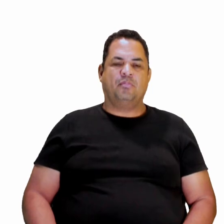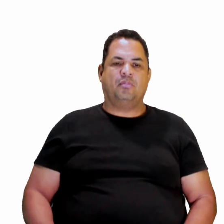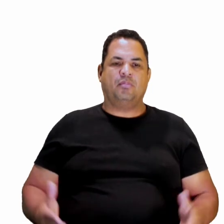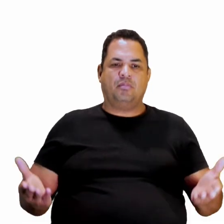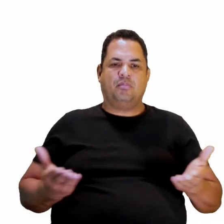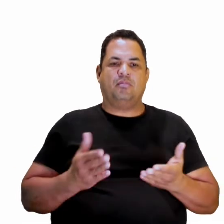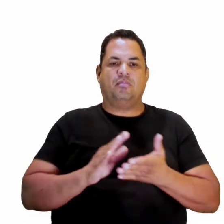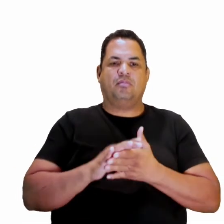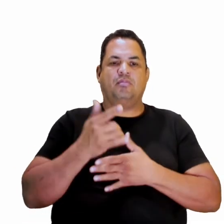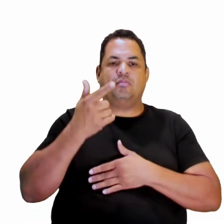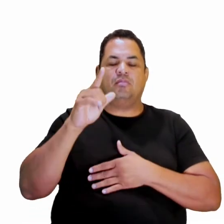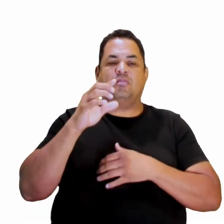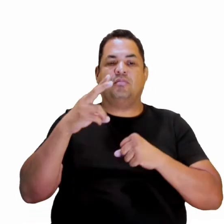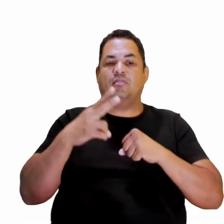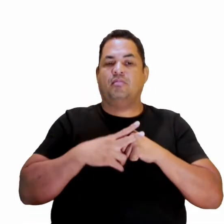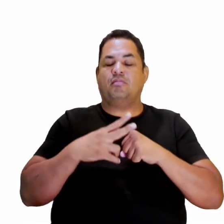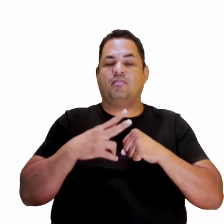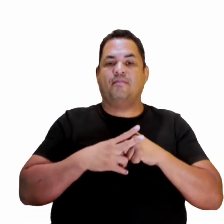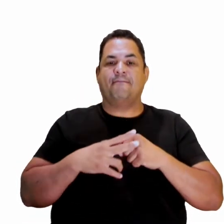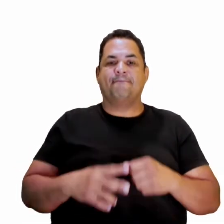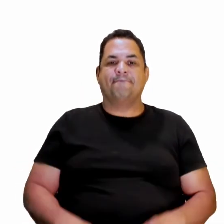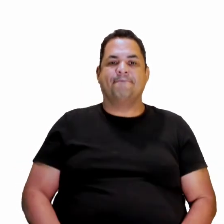Agora, outros verbos,